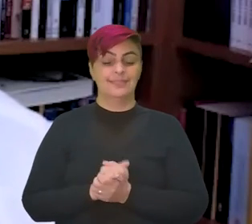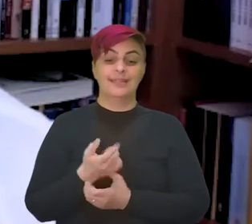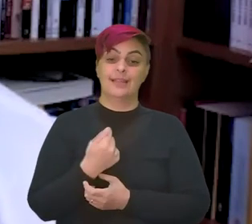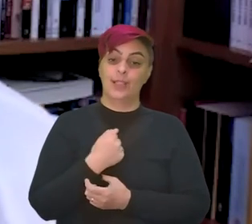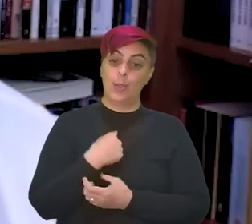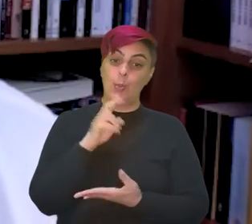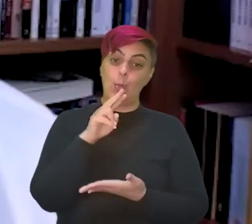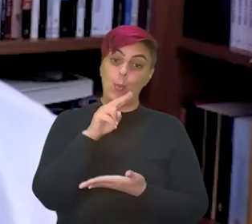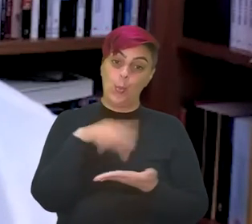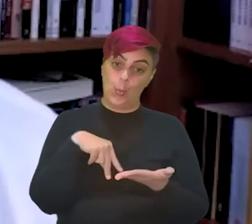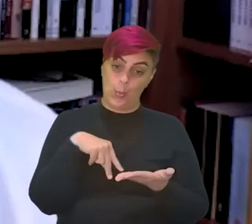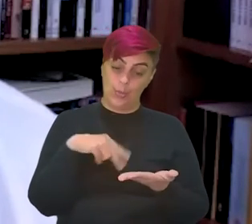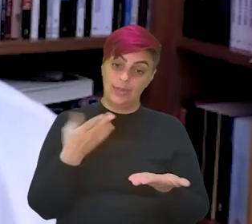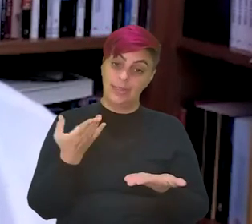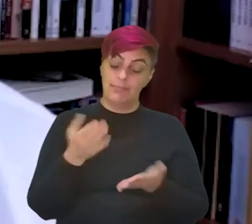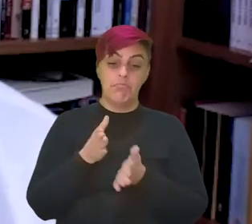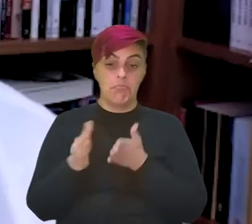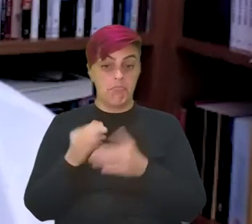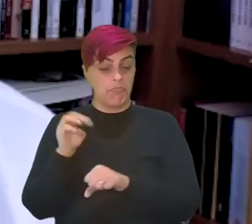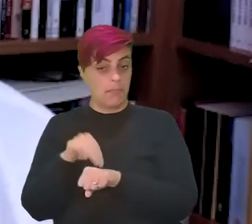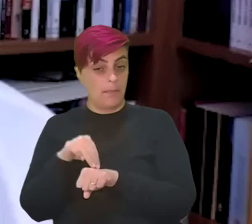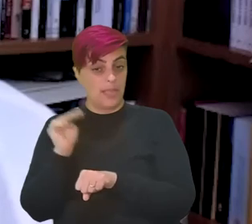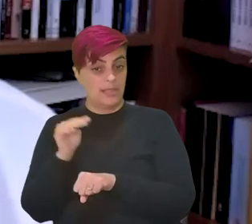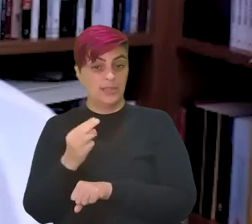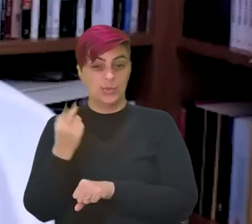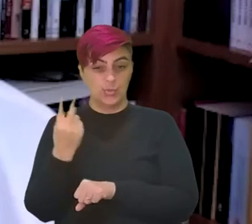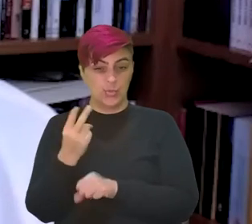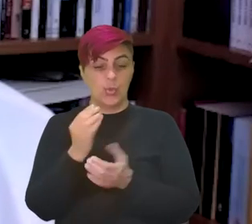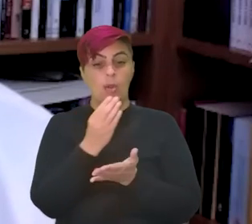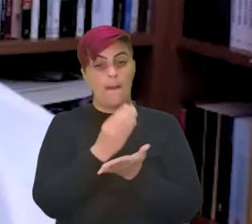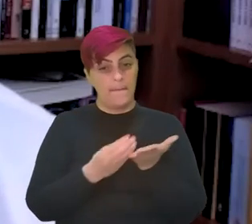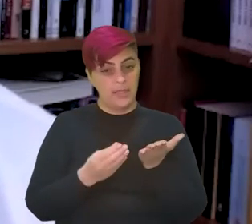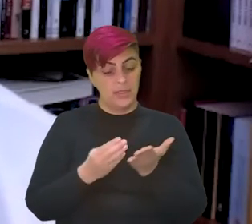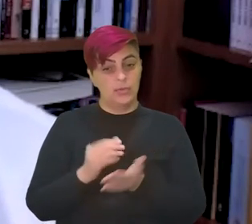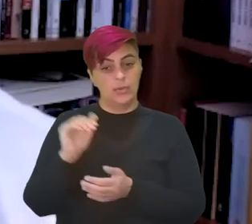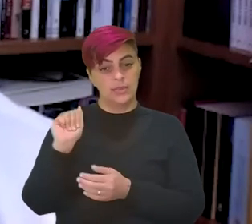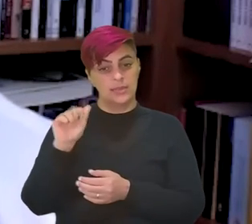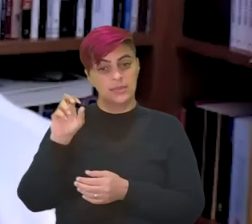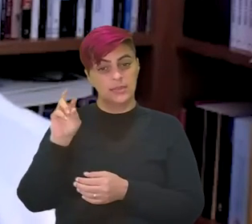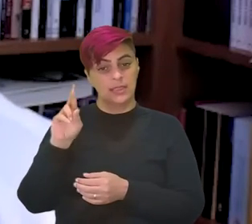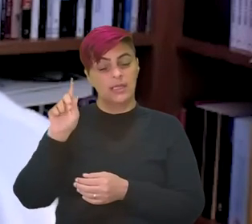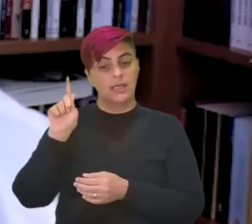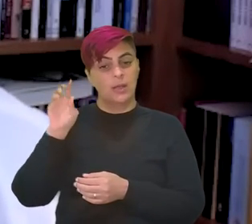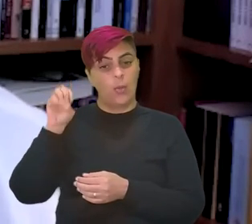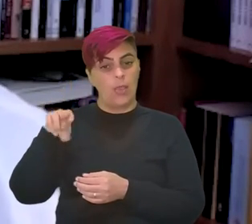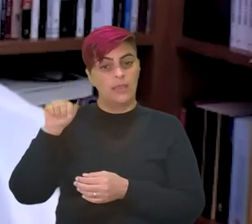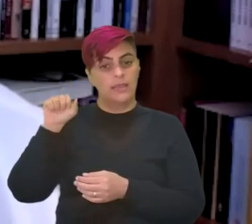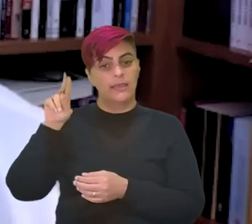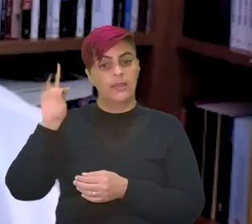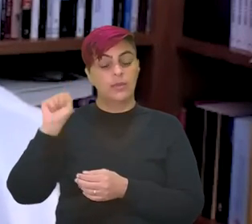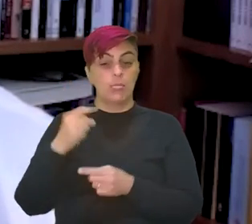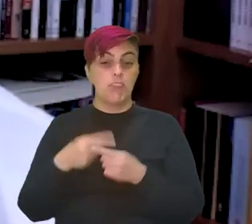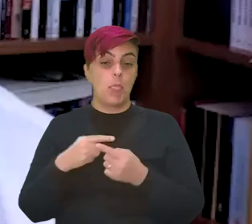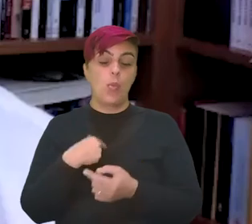Enfim, eu li no mestrado uns dois capítulos de Argonautas porque eu